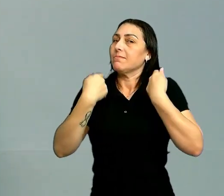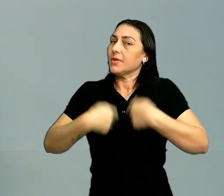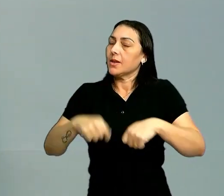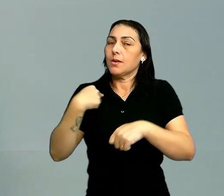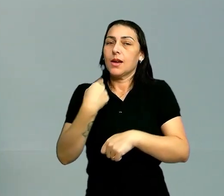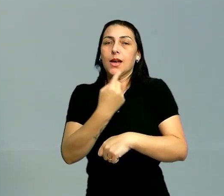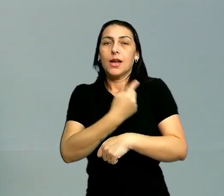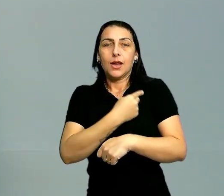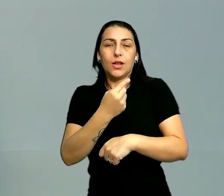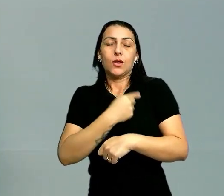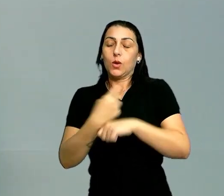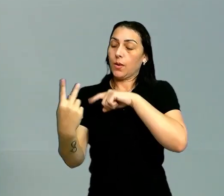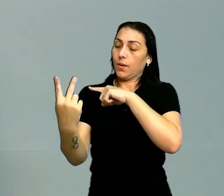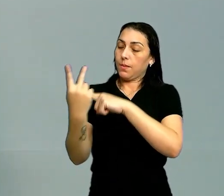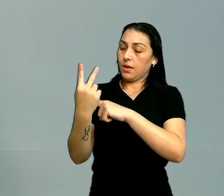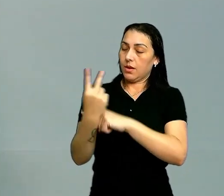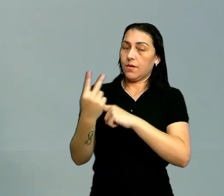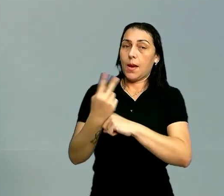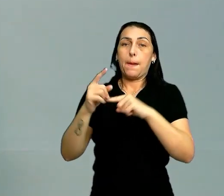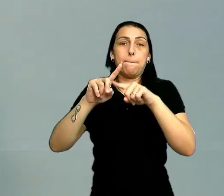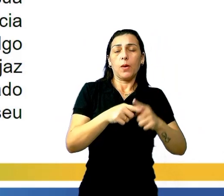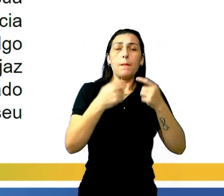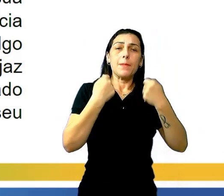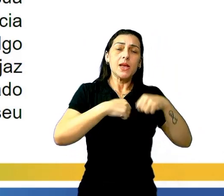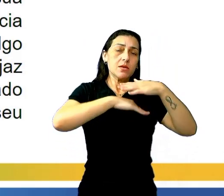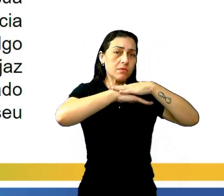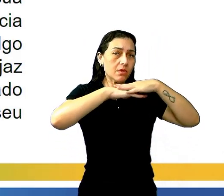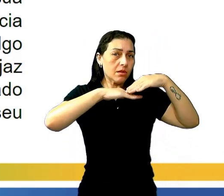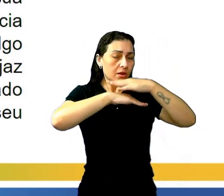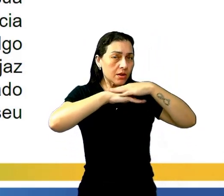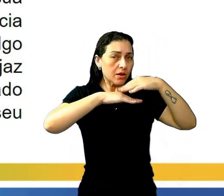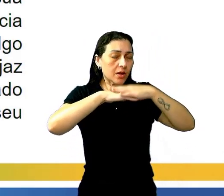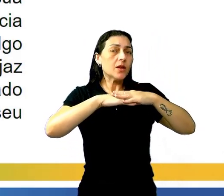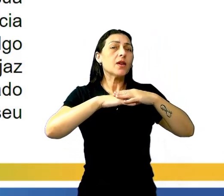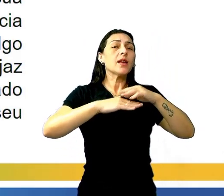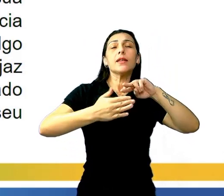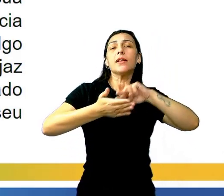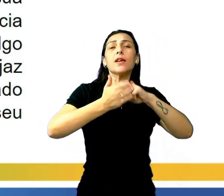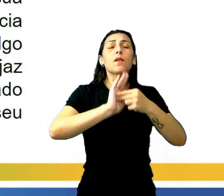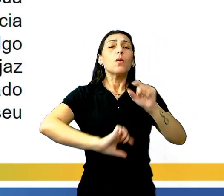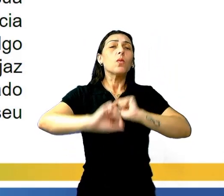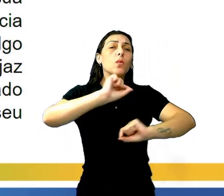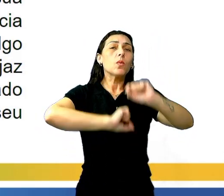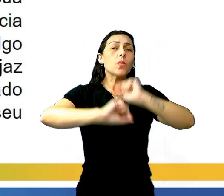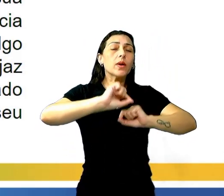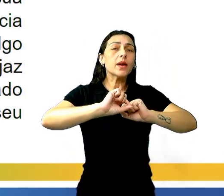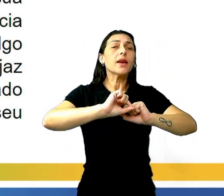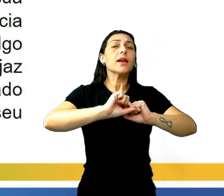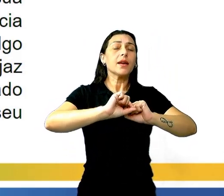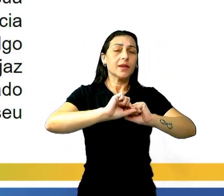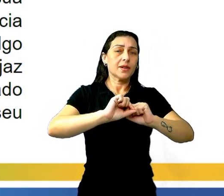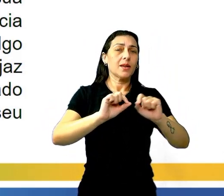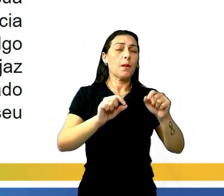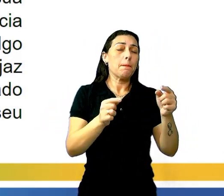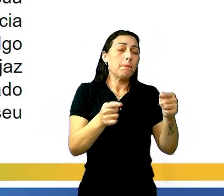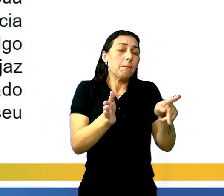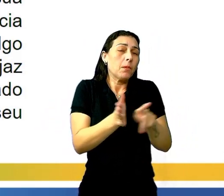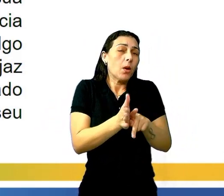para a nossa autopreservação, mas elas têm que estar sob o domínio da razão. Isso é de